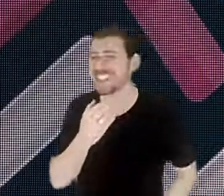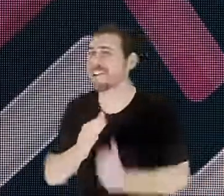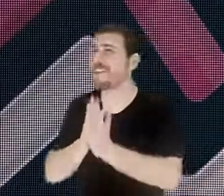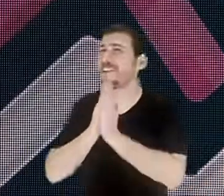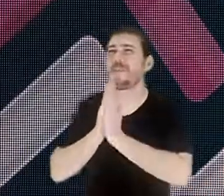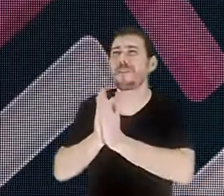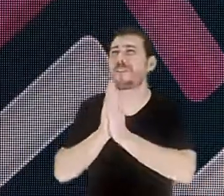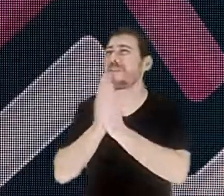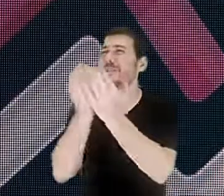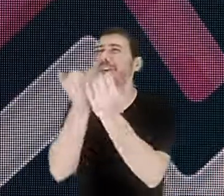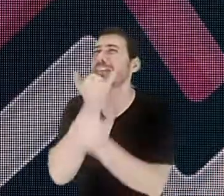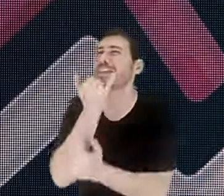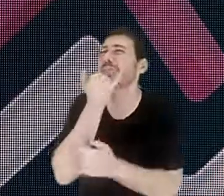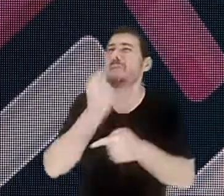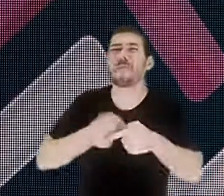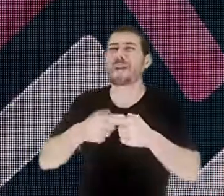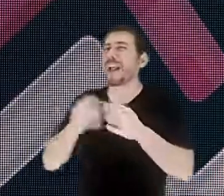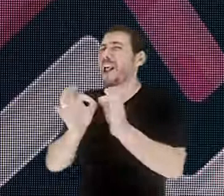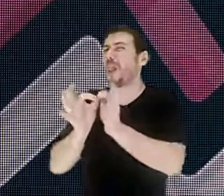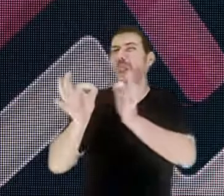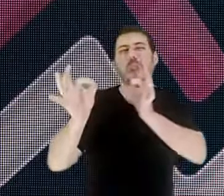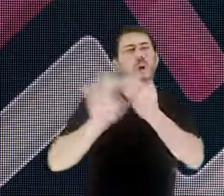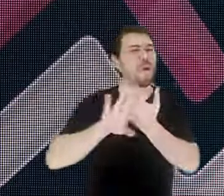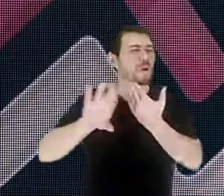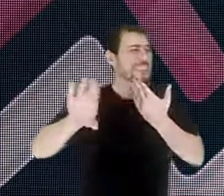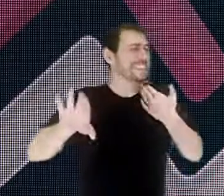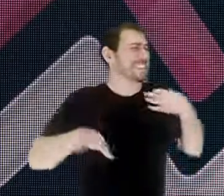pois viver longe